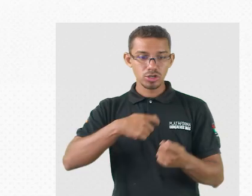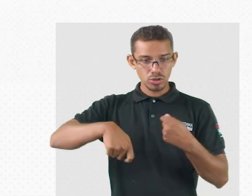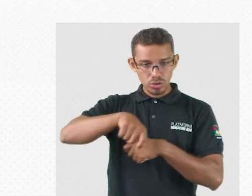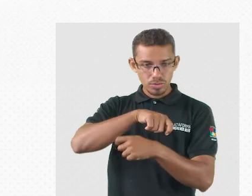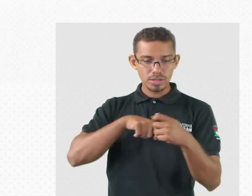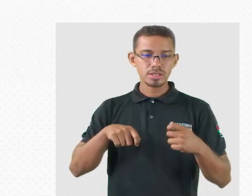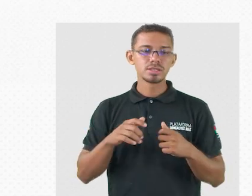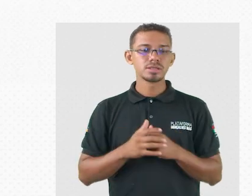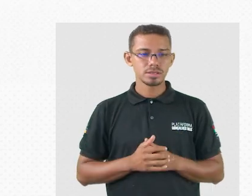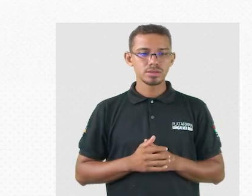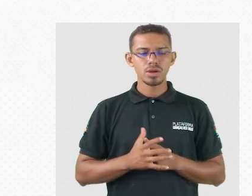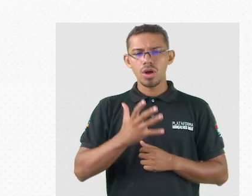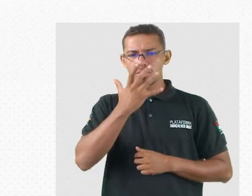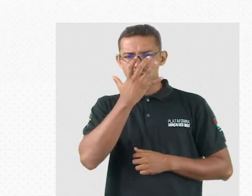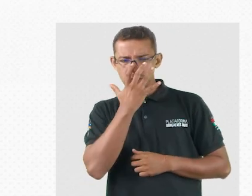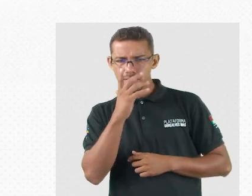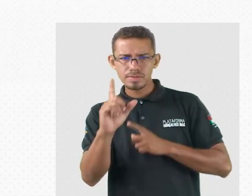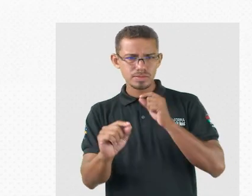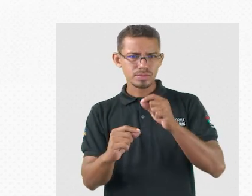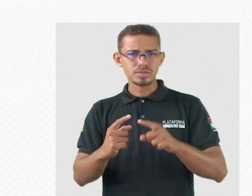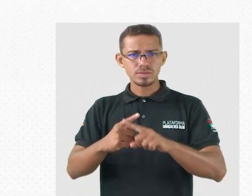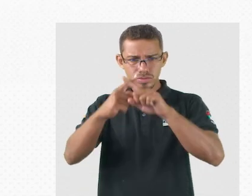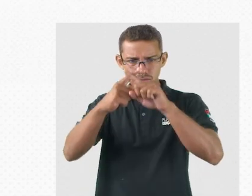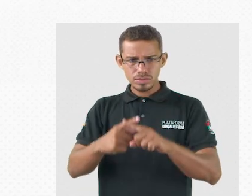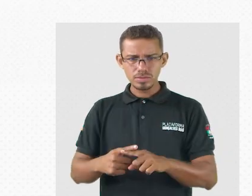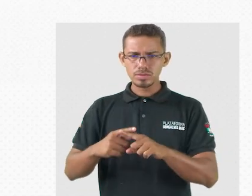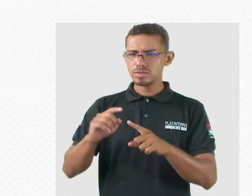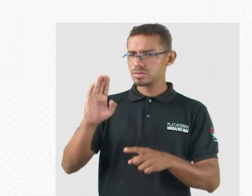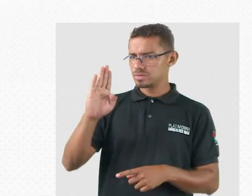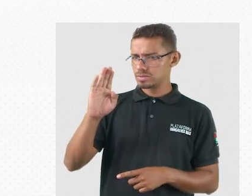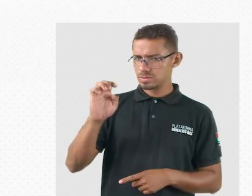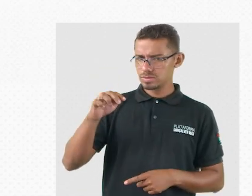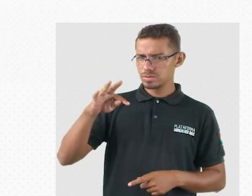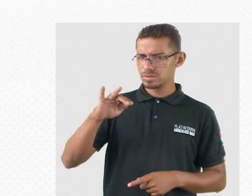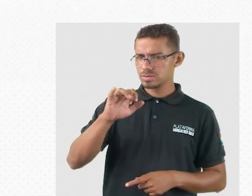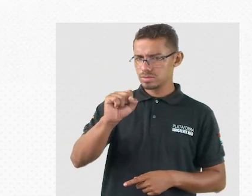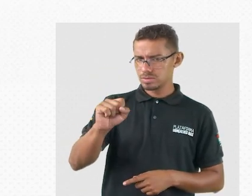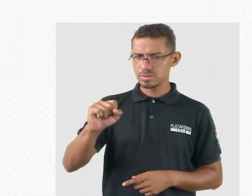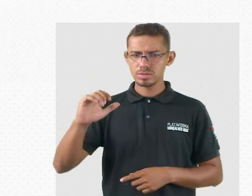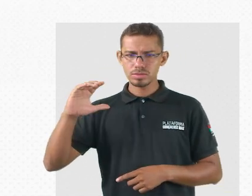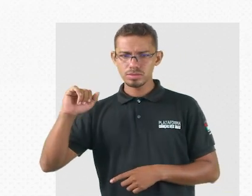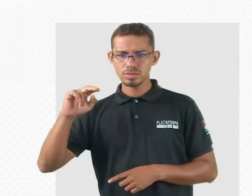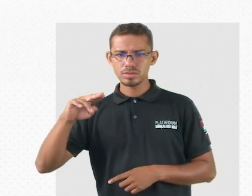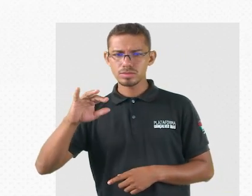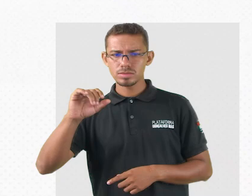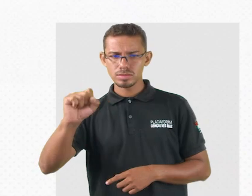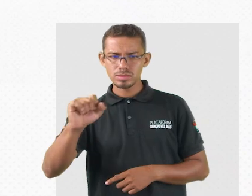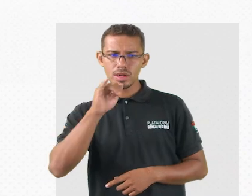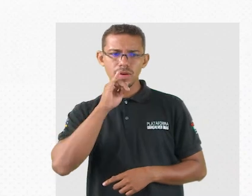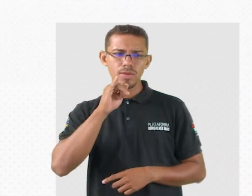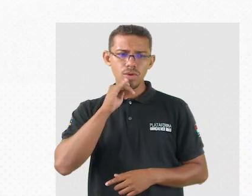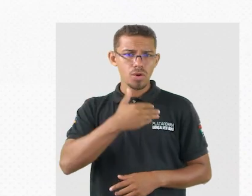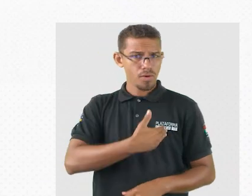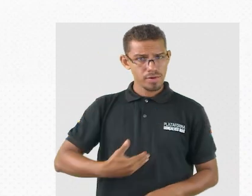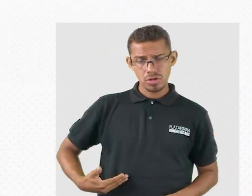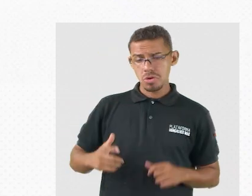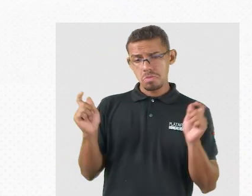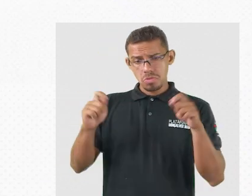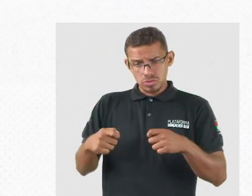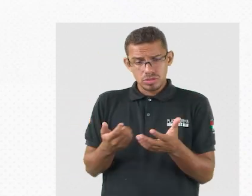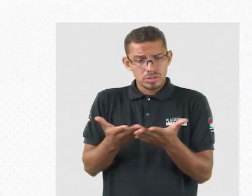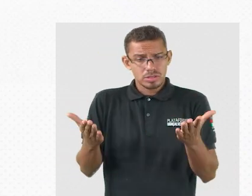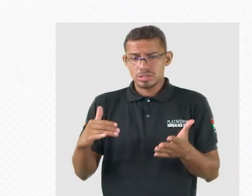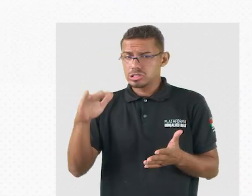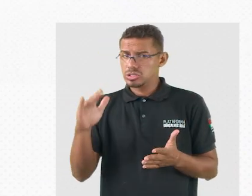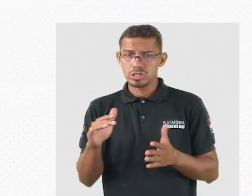econômicas. Então, observava que essas disputas entre bem-te-vis e cabanos, a lei dos prefeitos também, que o governador podia, né, indicar quem